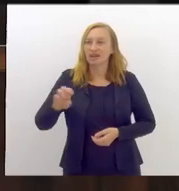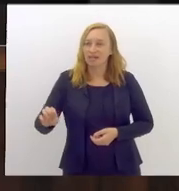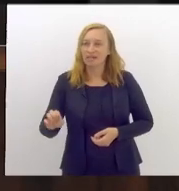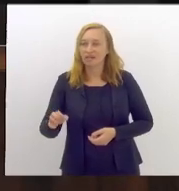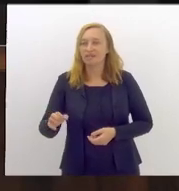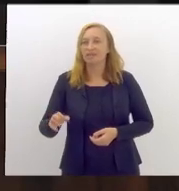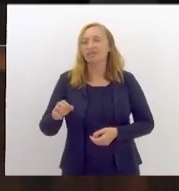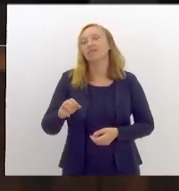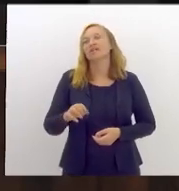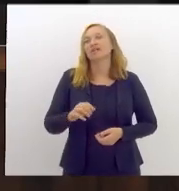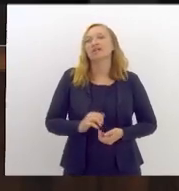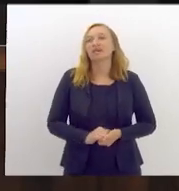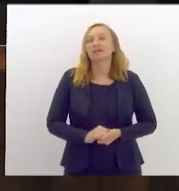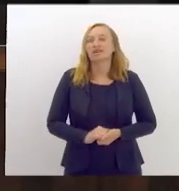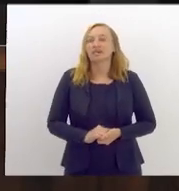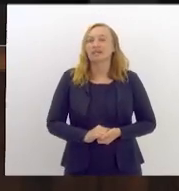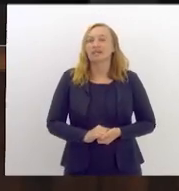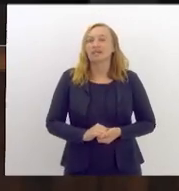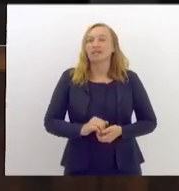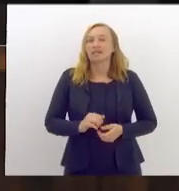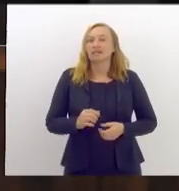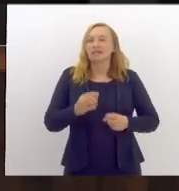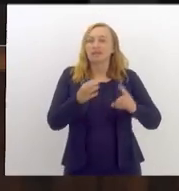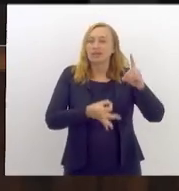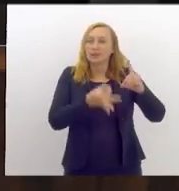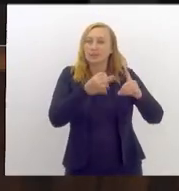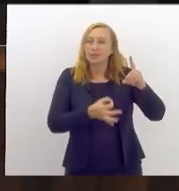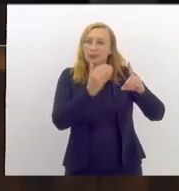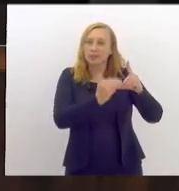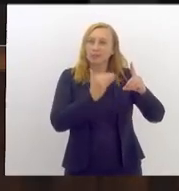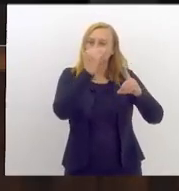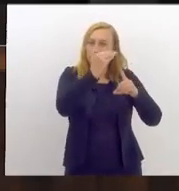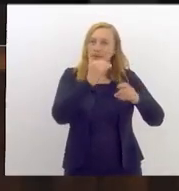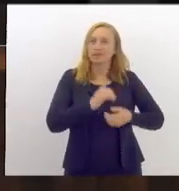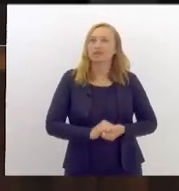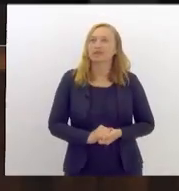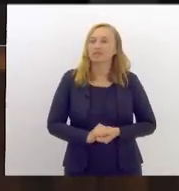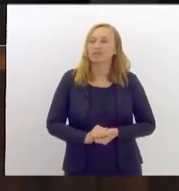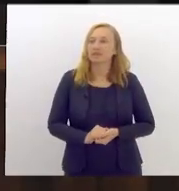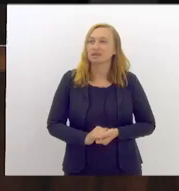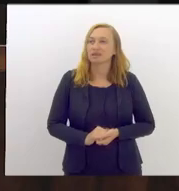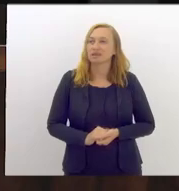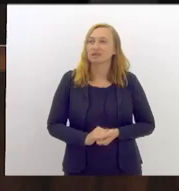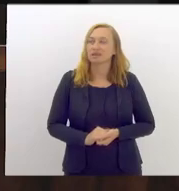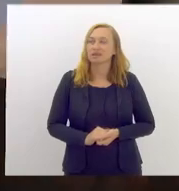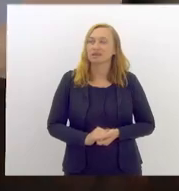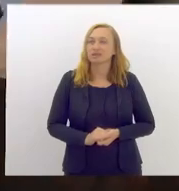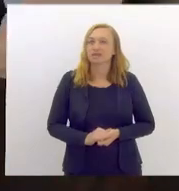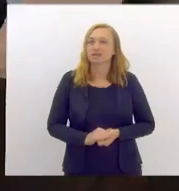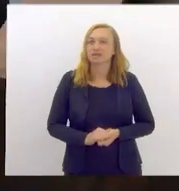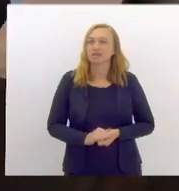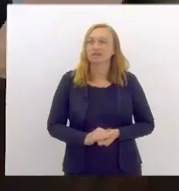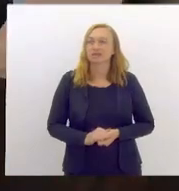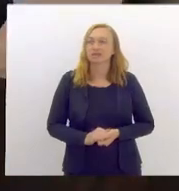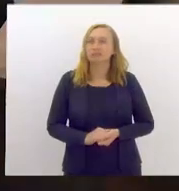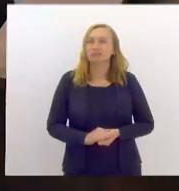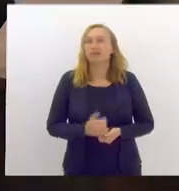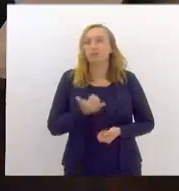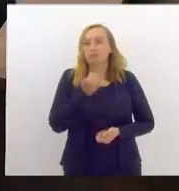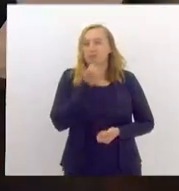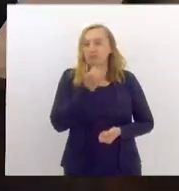do STJ eu tô Desembargador minha sorte Luiz Felipe Salomão livro